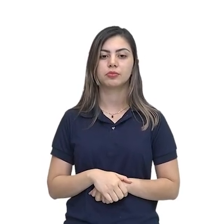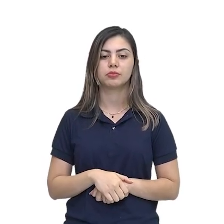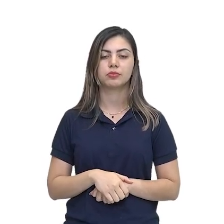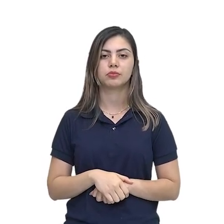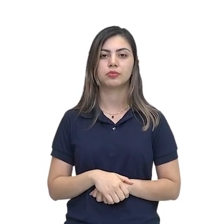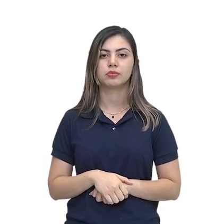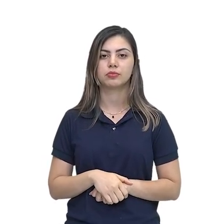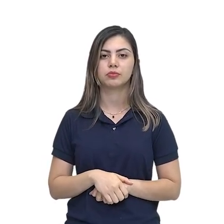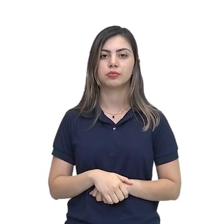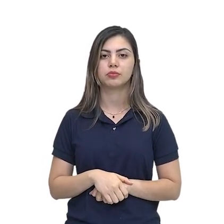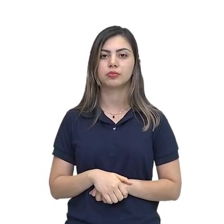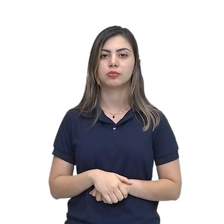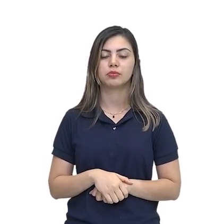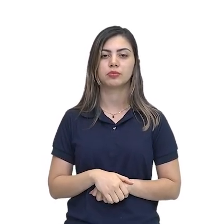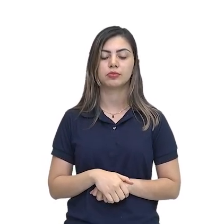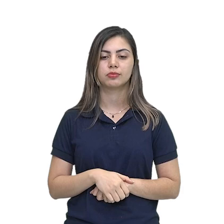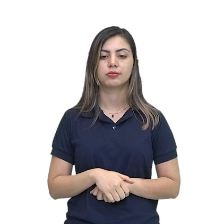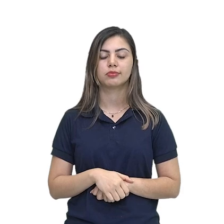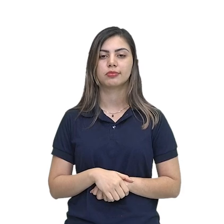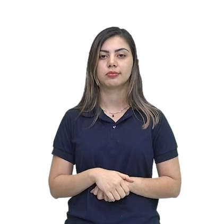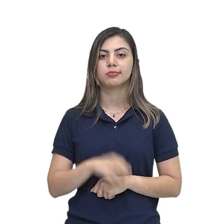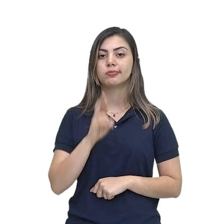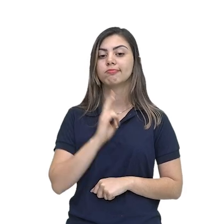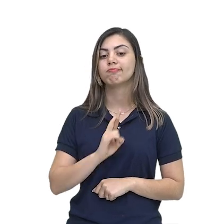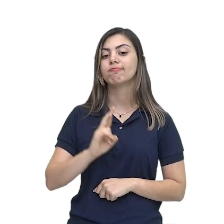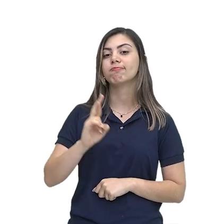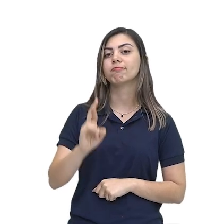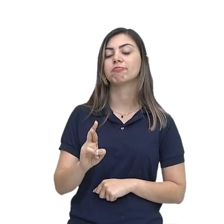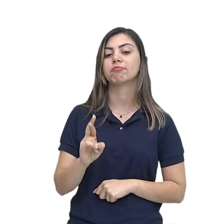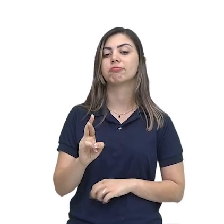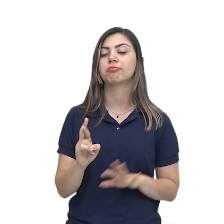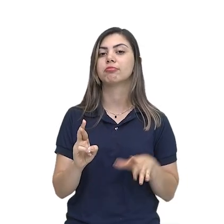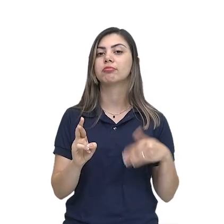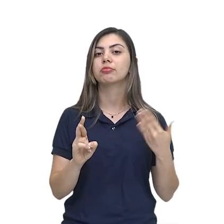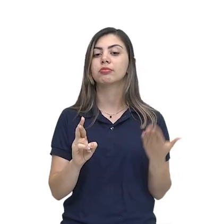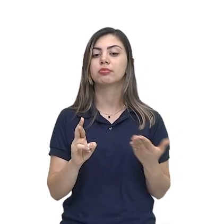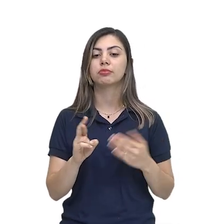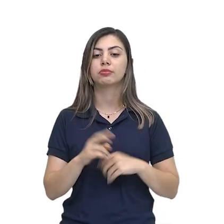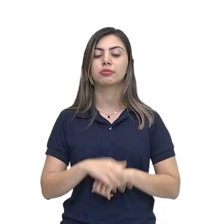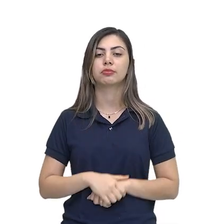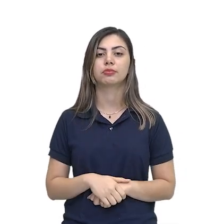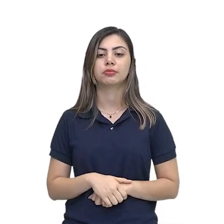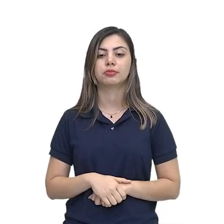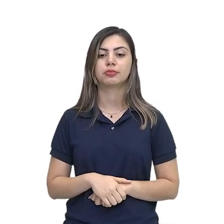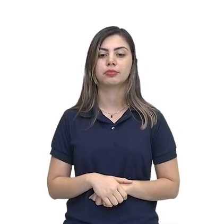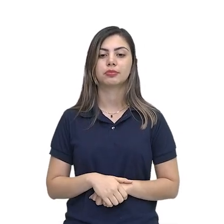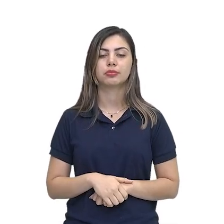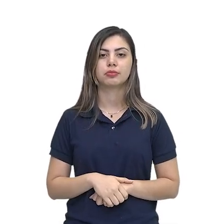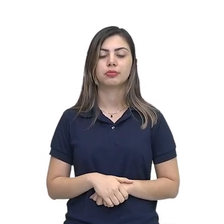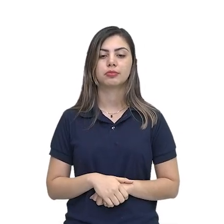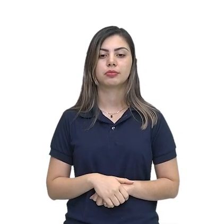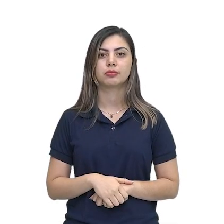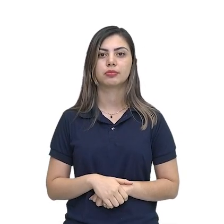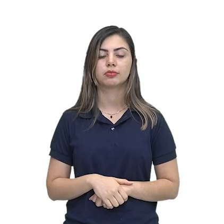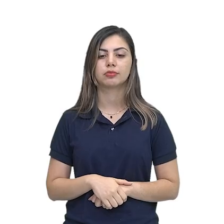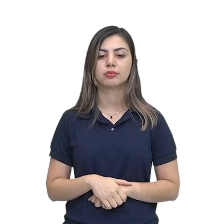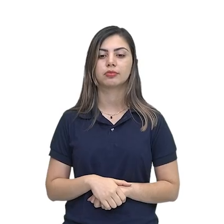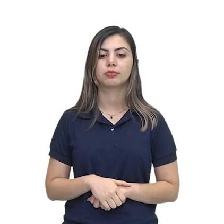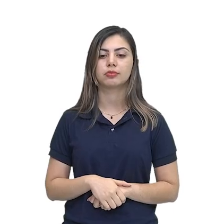0,4. E aí nós vamos encontrar um resultado, certo? Ó, vou já pegar a